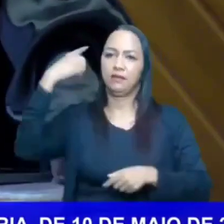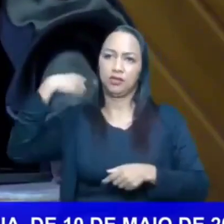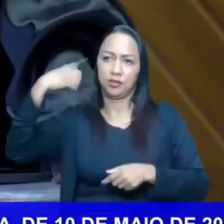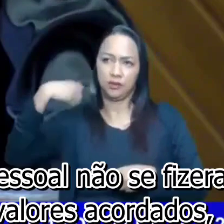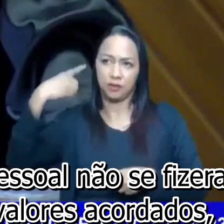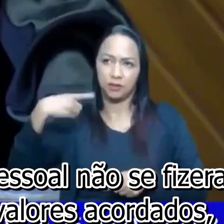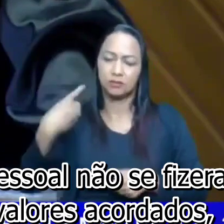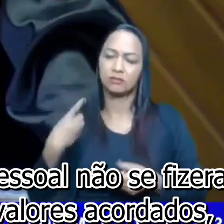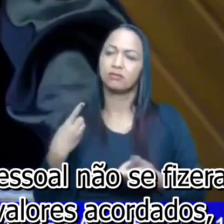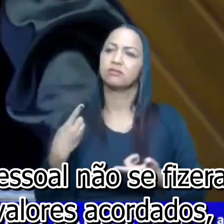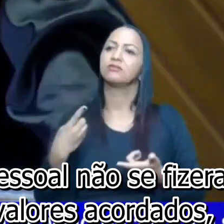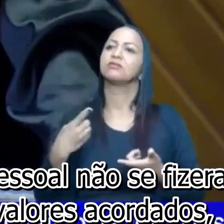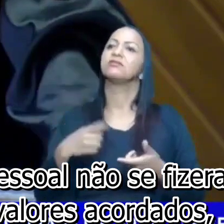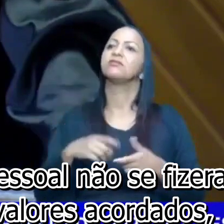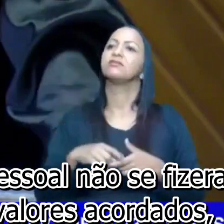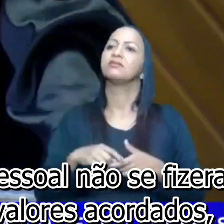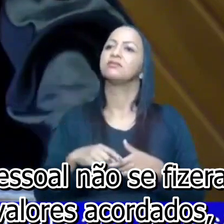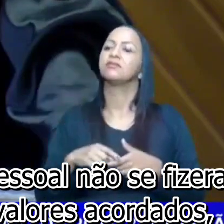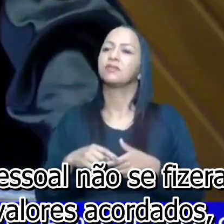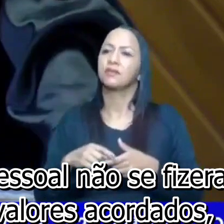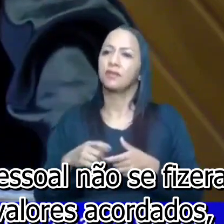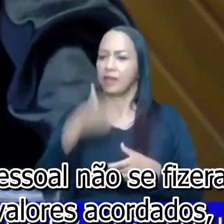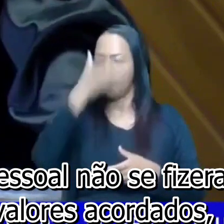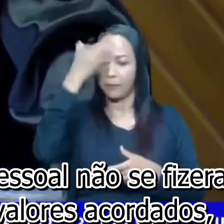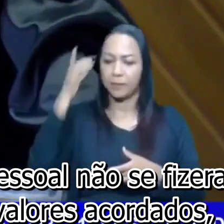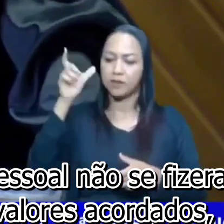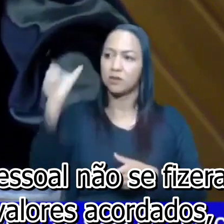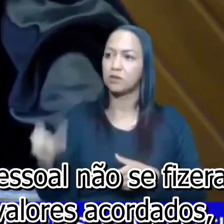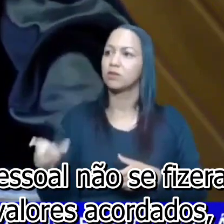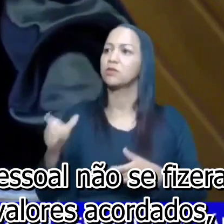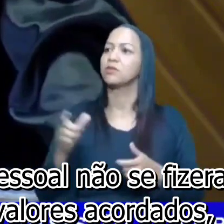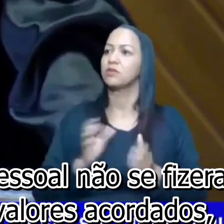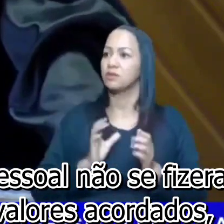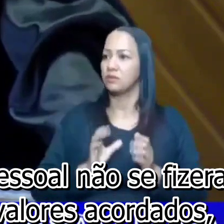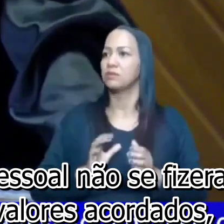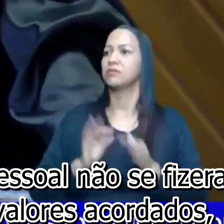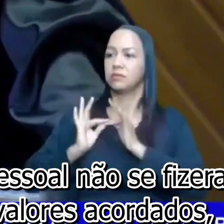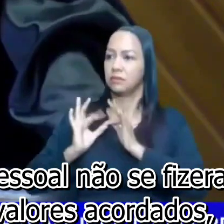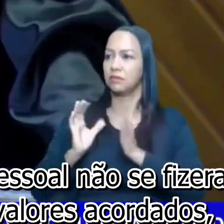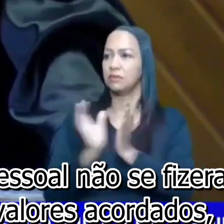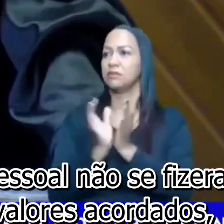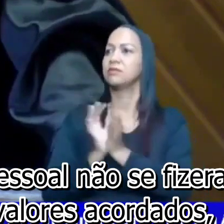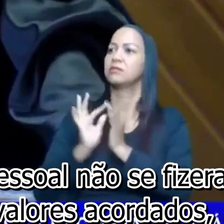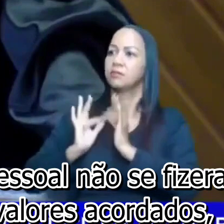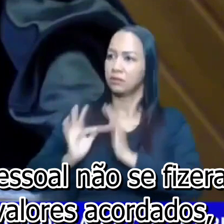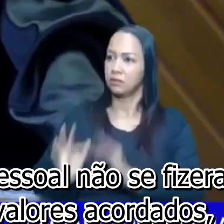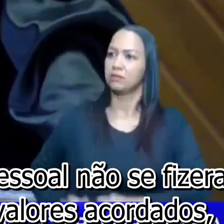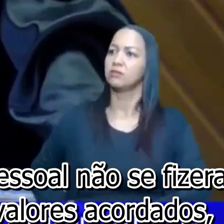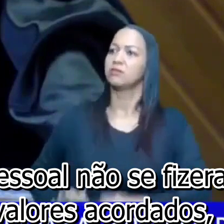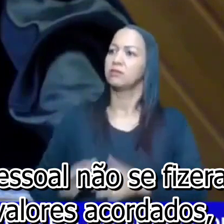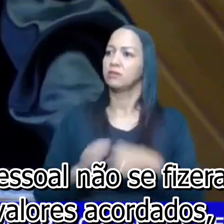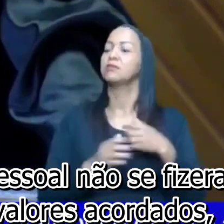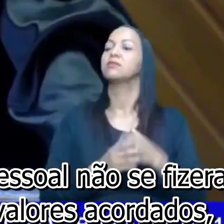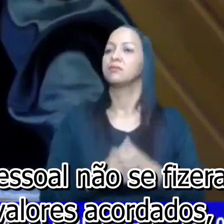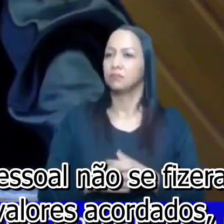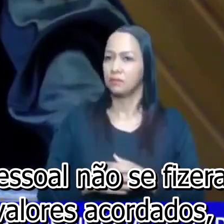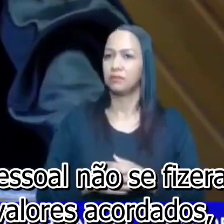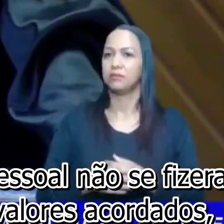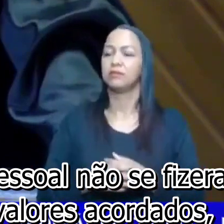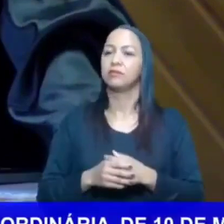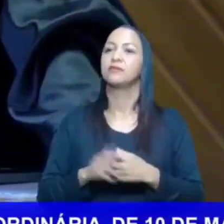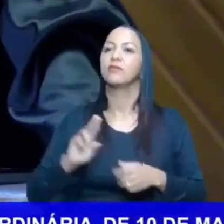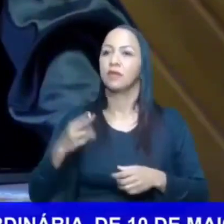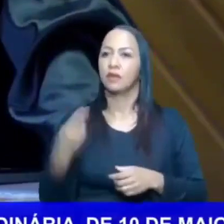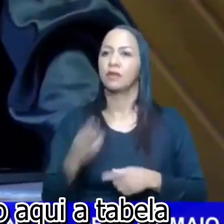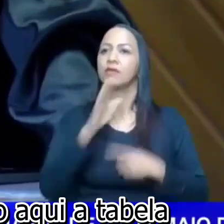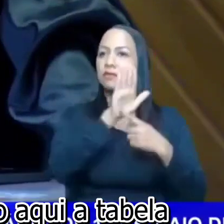onde aduz o parquê que as despesas de contratação de pessoal não se fizeram acompanhadas de qualquer elemento que justifique os valores acordados ou